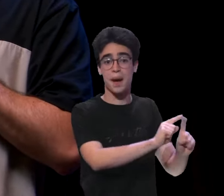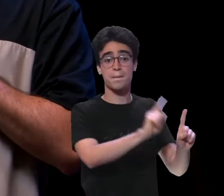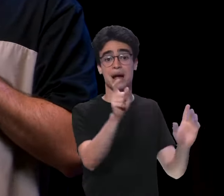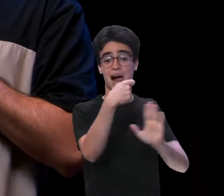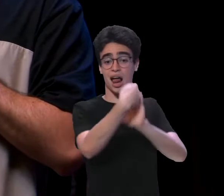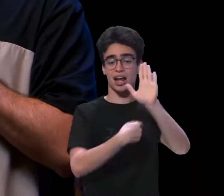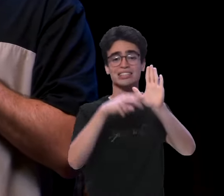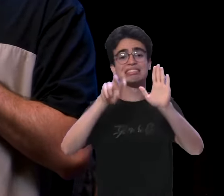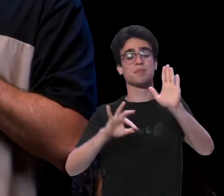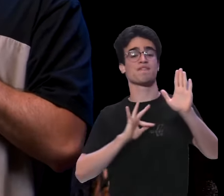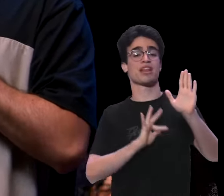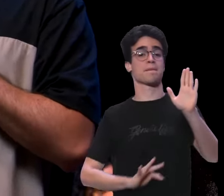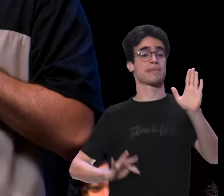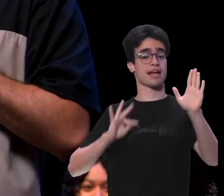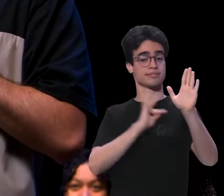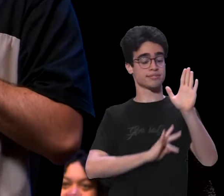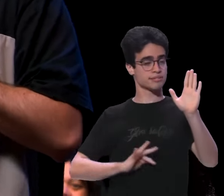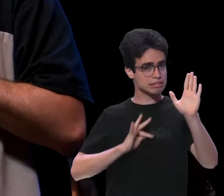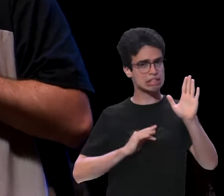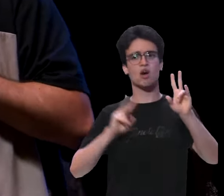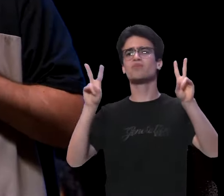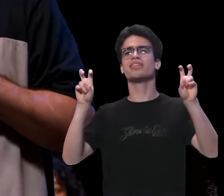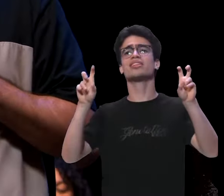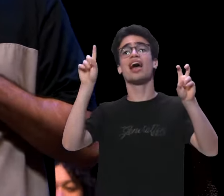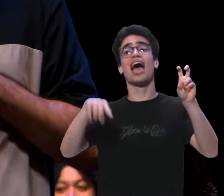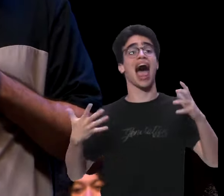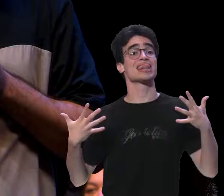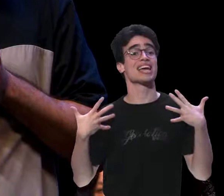Carta de Filipenses, que o tema é a alegria.